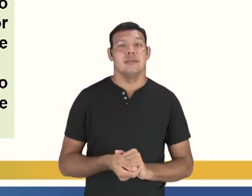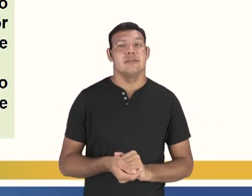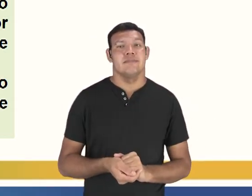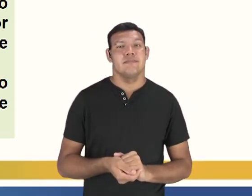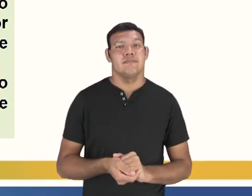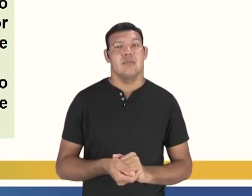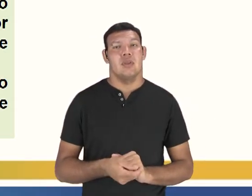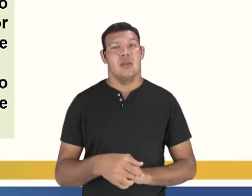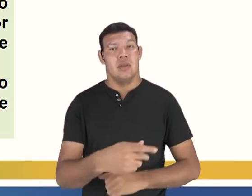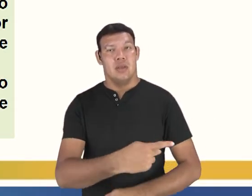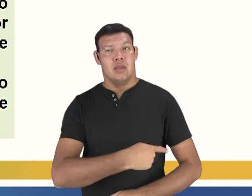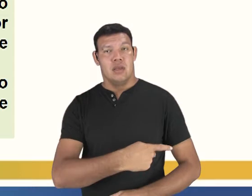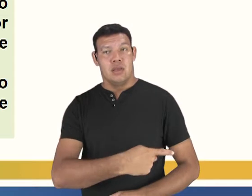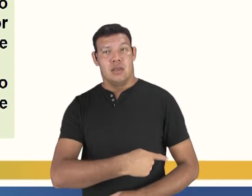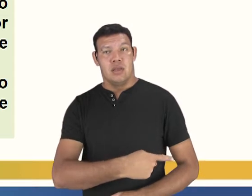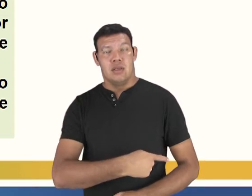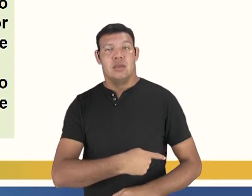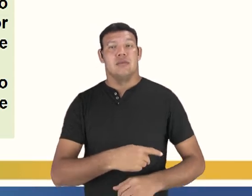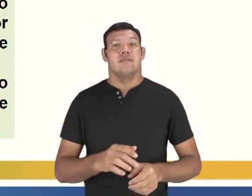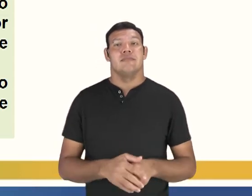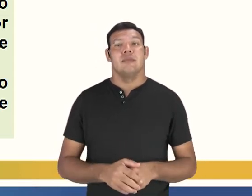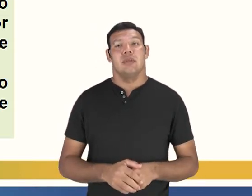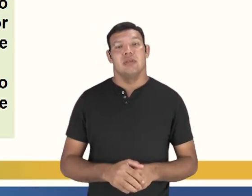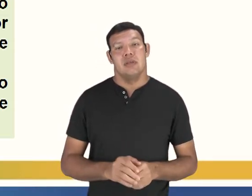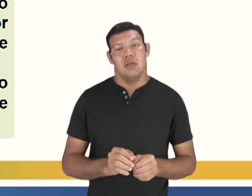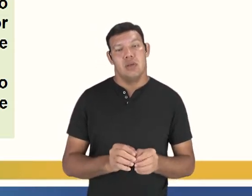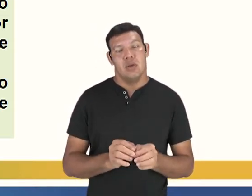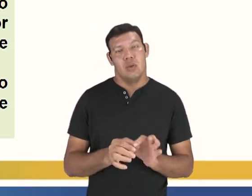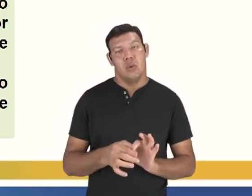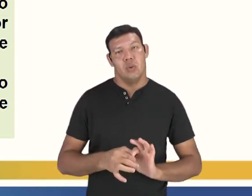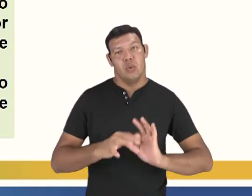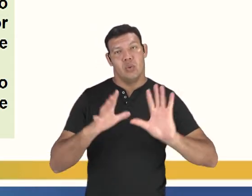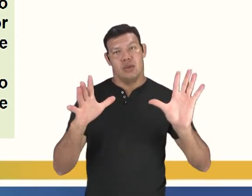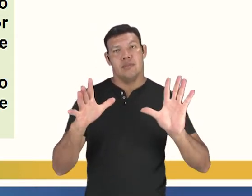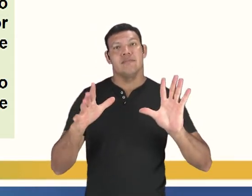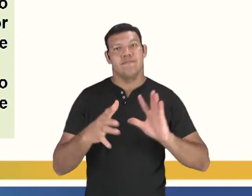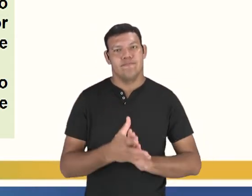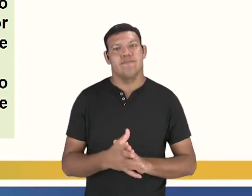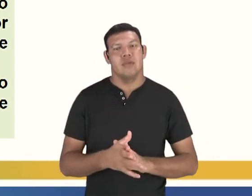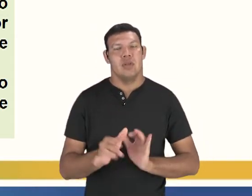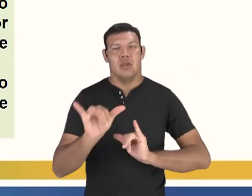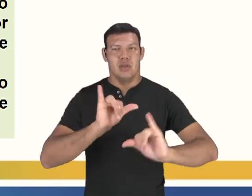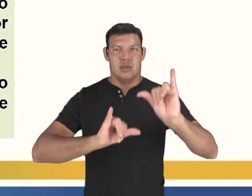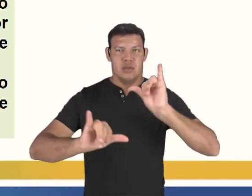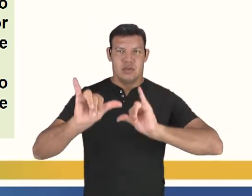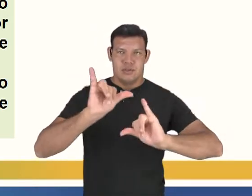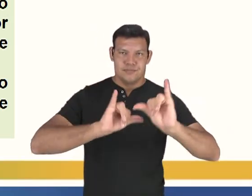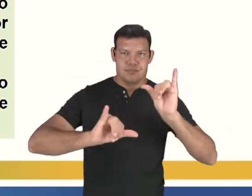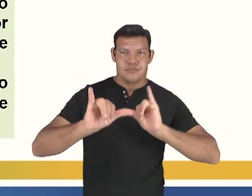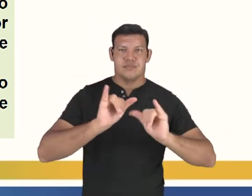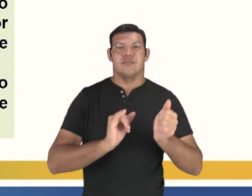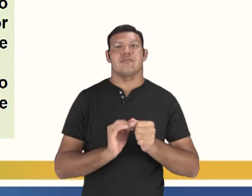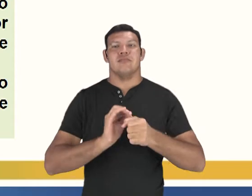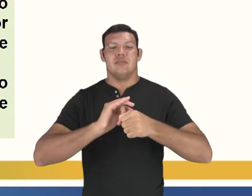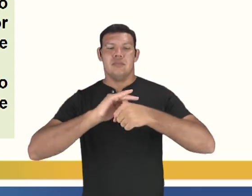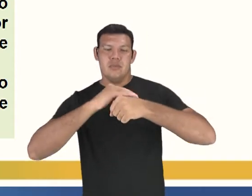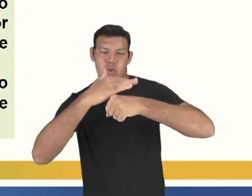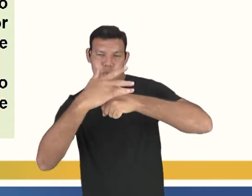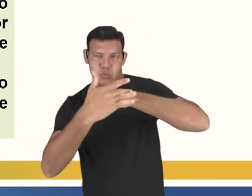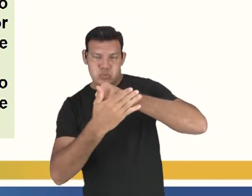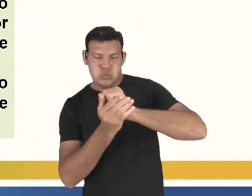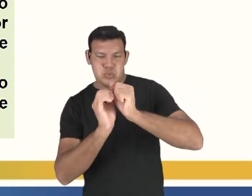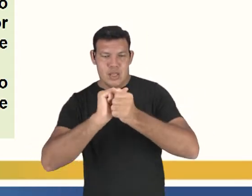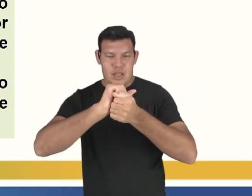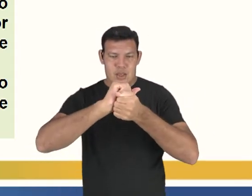o pâncreas vai expelir uma secreção alcalina, né, que vai facilitar ali na quebra dos alimentos. Então,